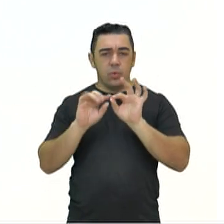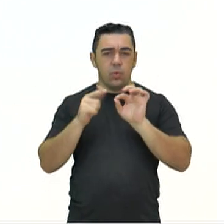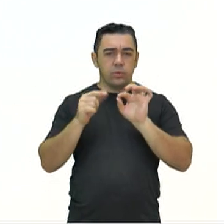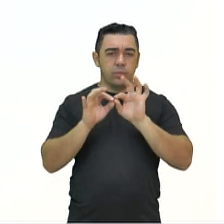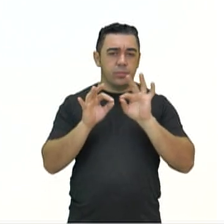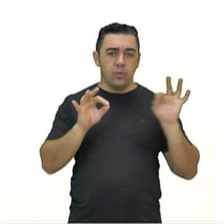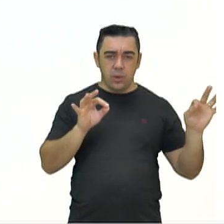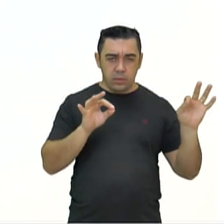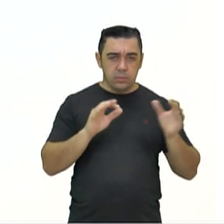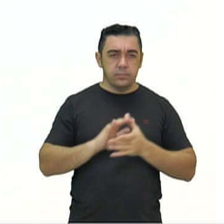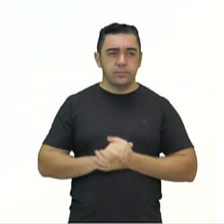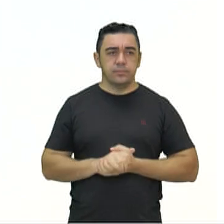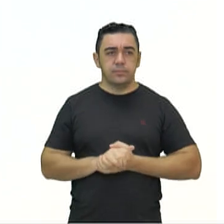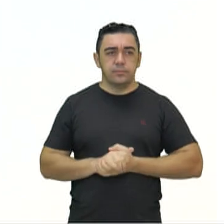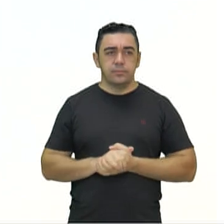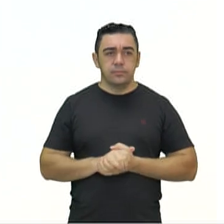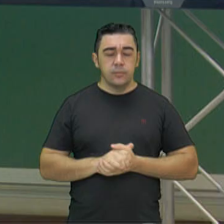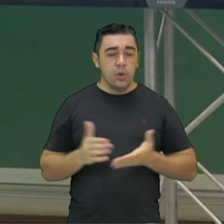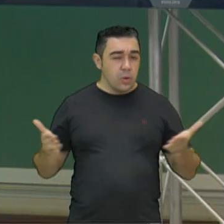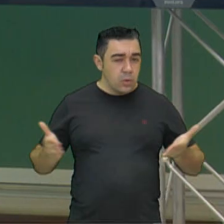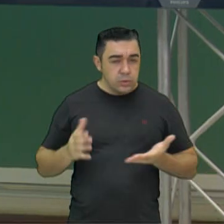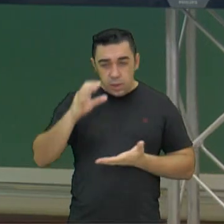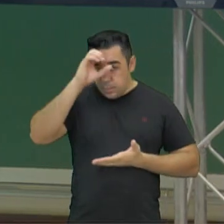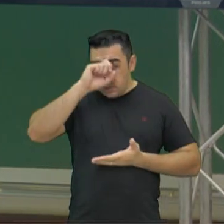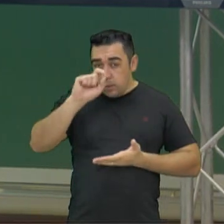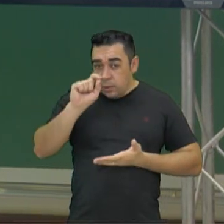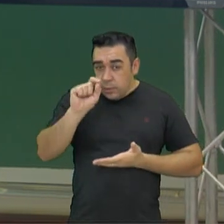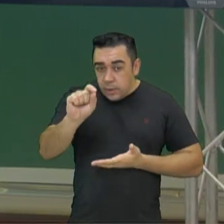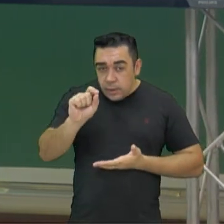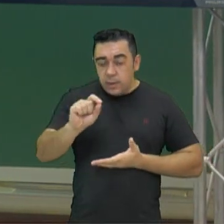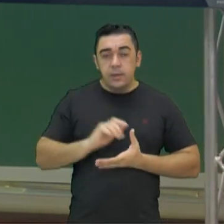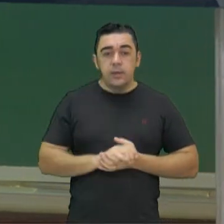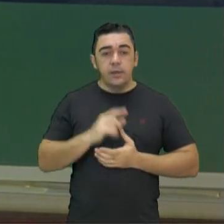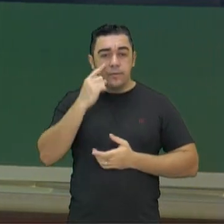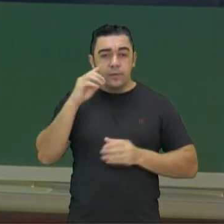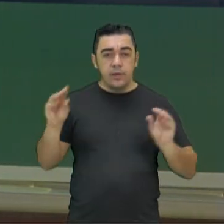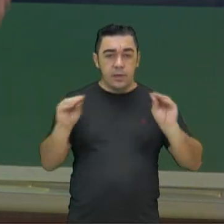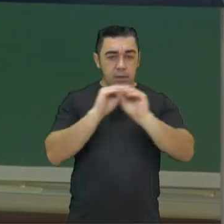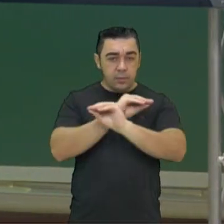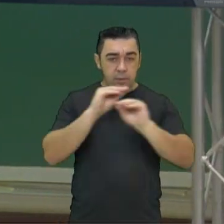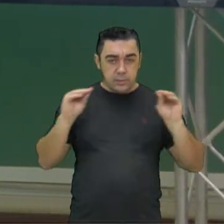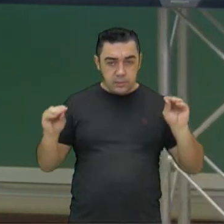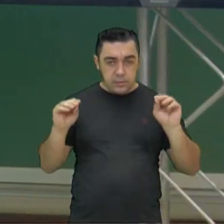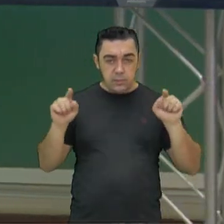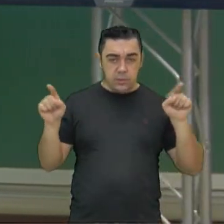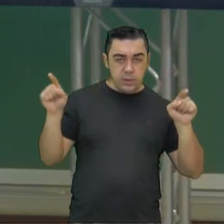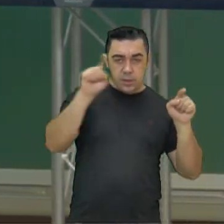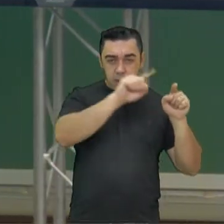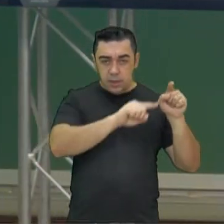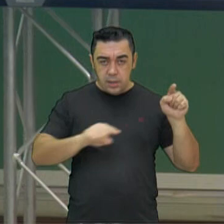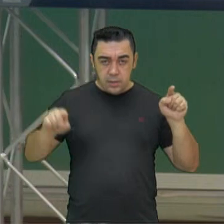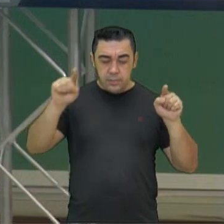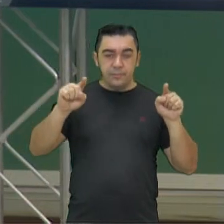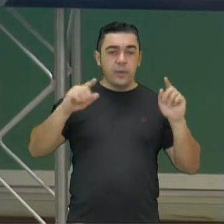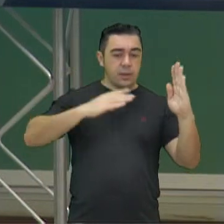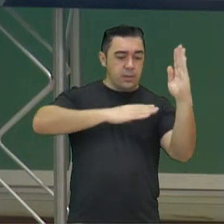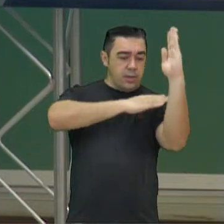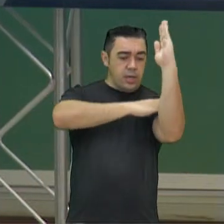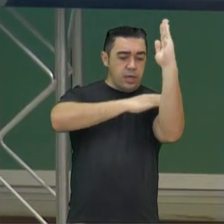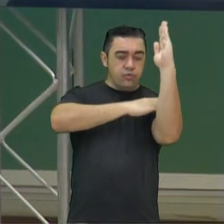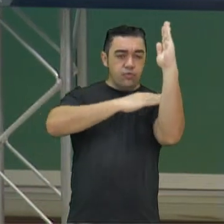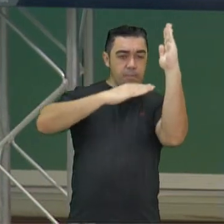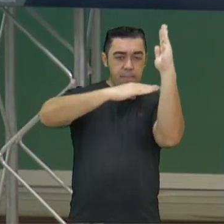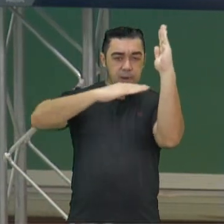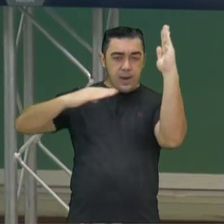o outro. Nós vimos na nossa aula de hoje equação da elipse com eixos paralelos aos